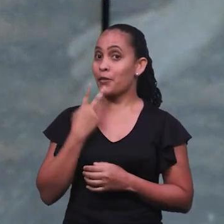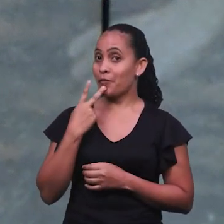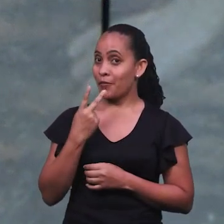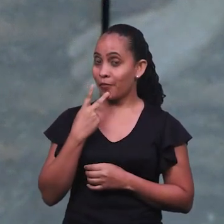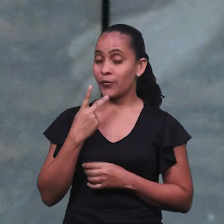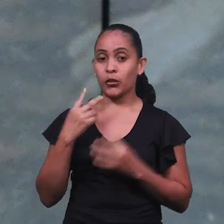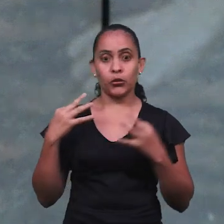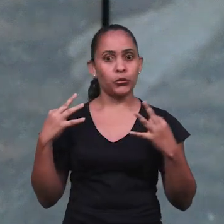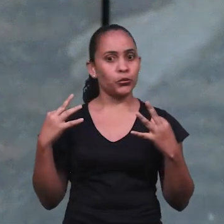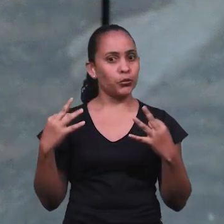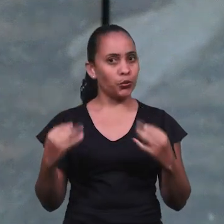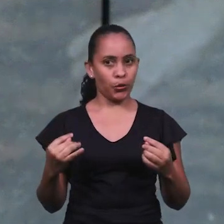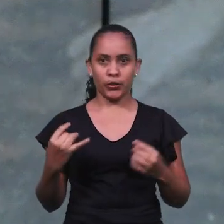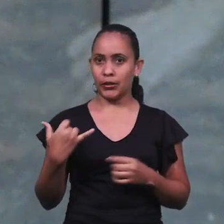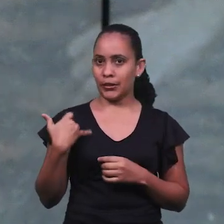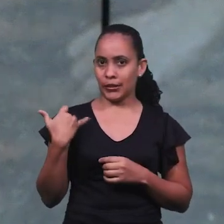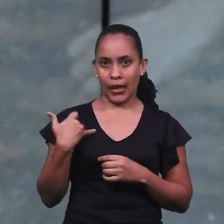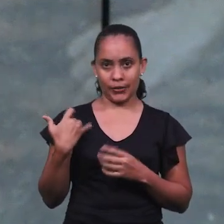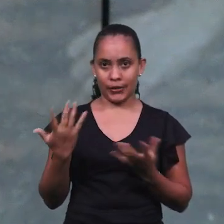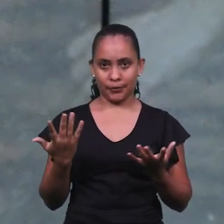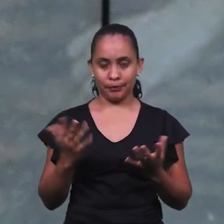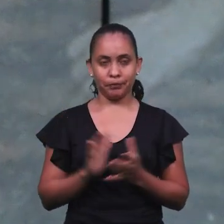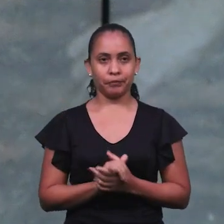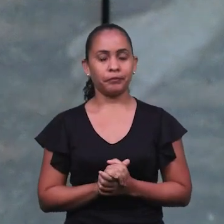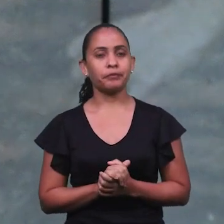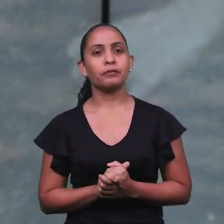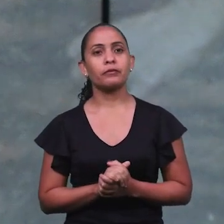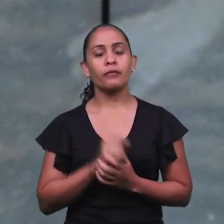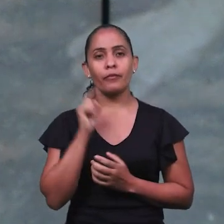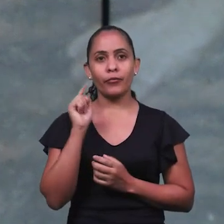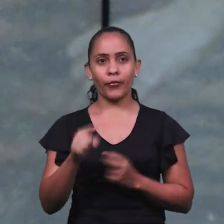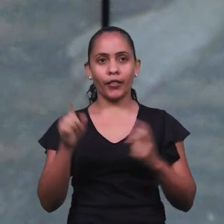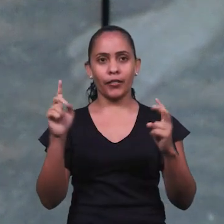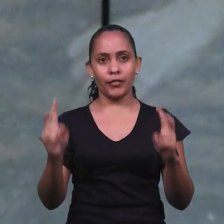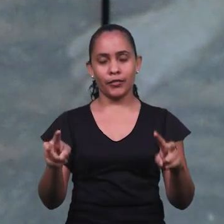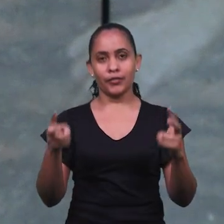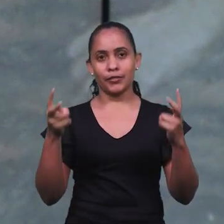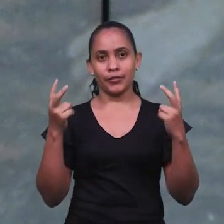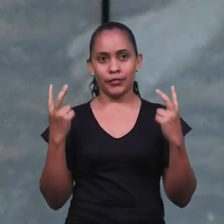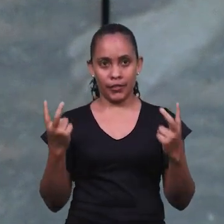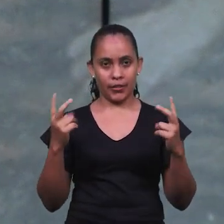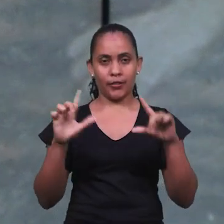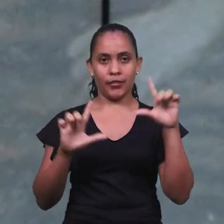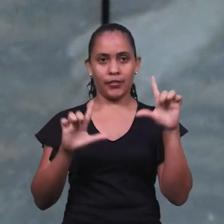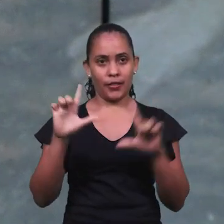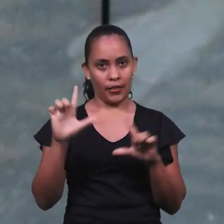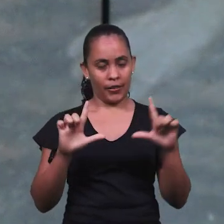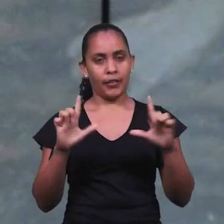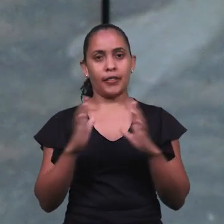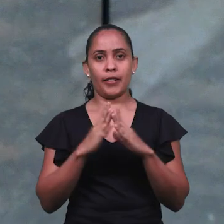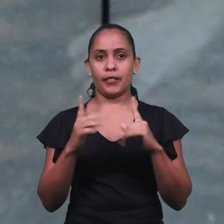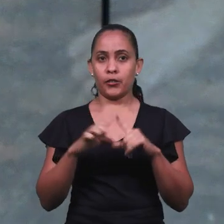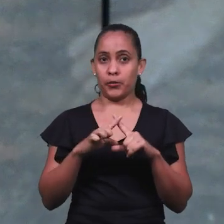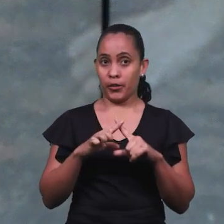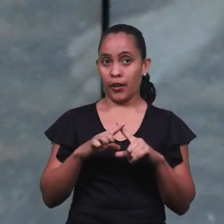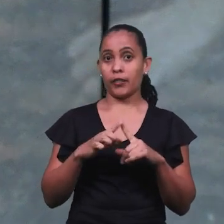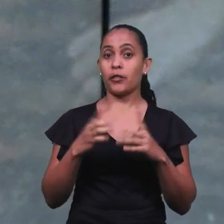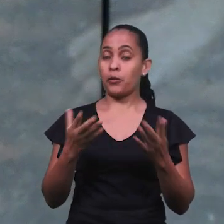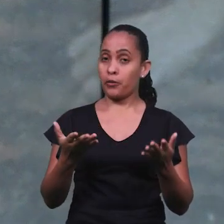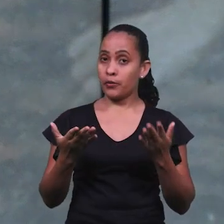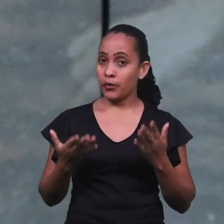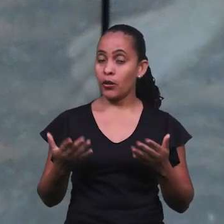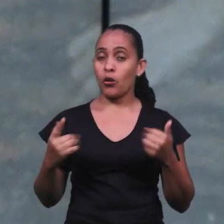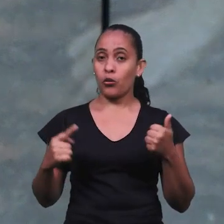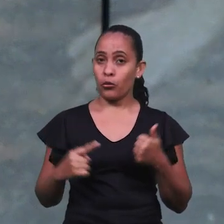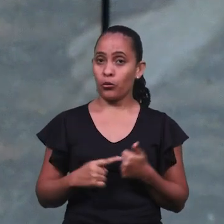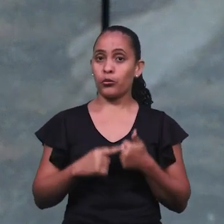de todas as idades, tá certo? Já agora no início, para você que nos assiste pelo canal da Igreja Cristã Maranata no YouTube, eu convido você